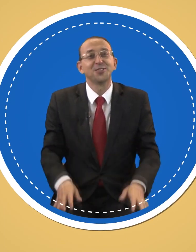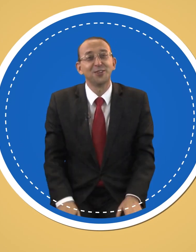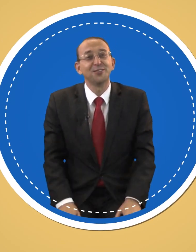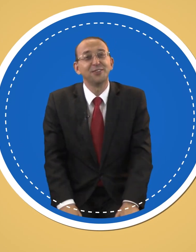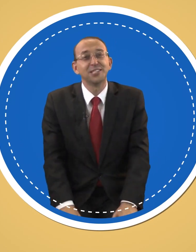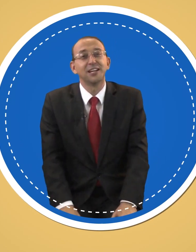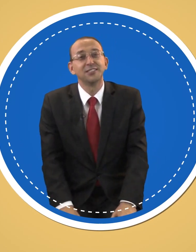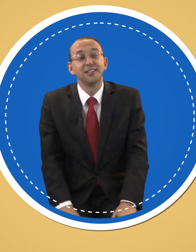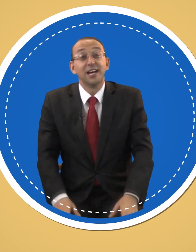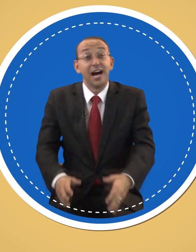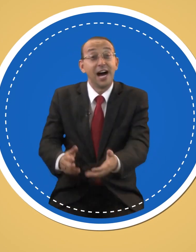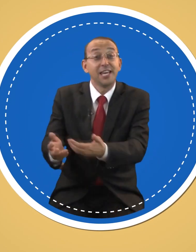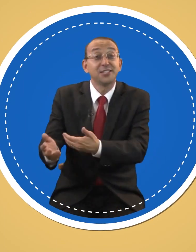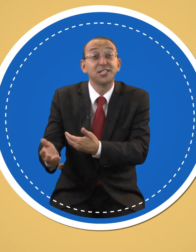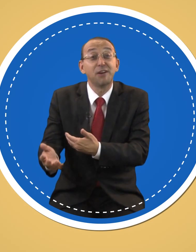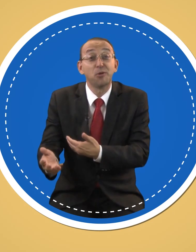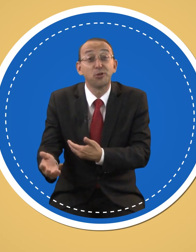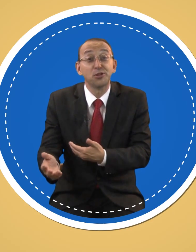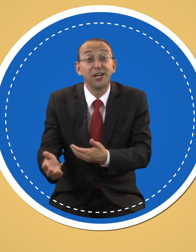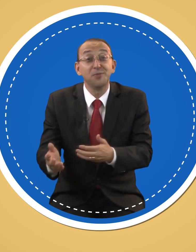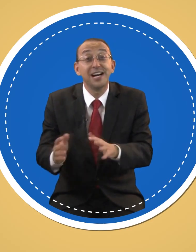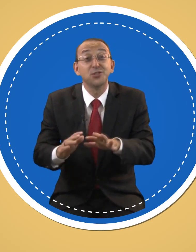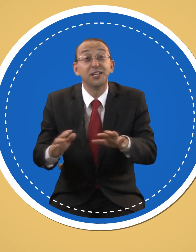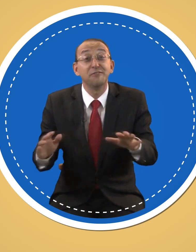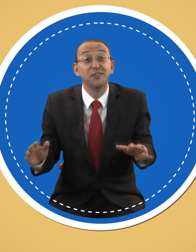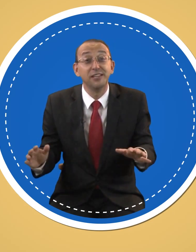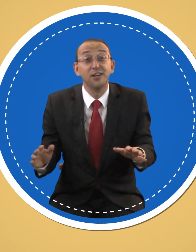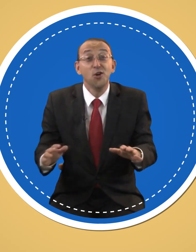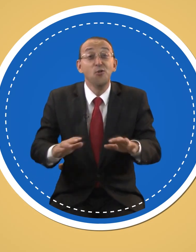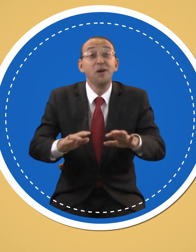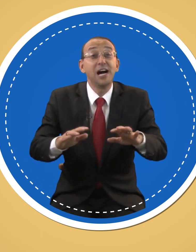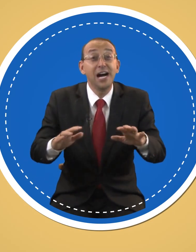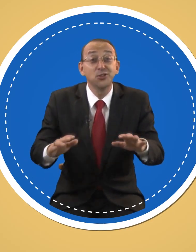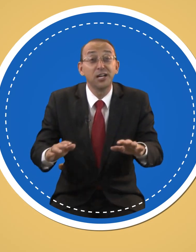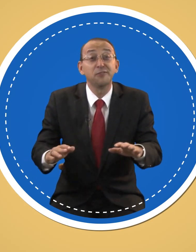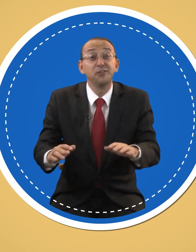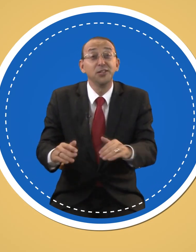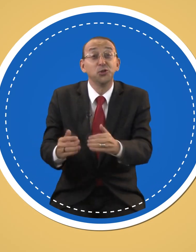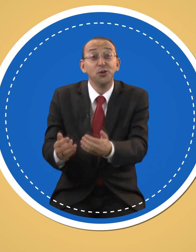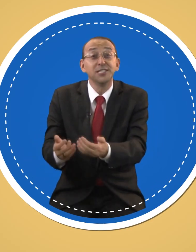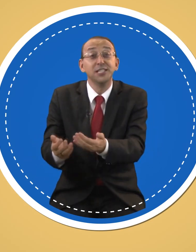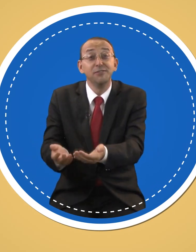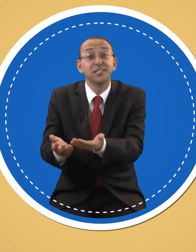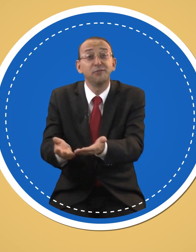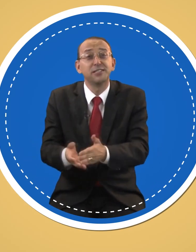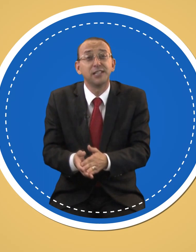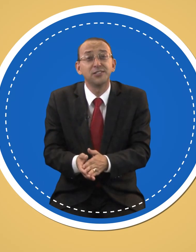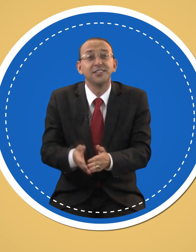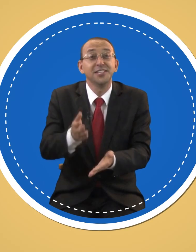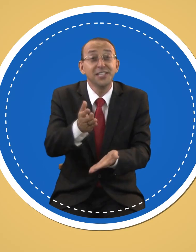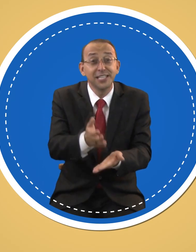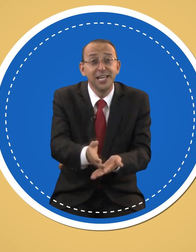o nosso grau de felicidade aí a gente vai proporcionar uma radiografia uma radiografia dos níveis da